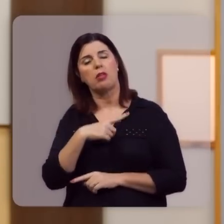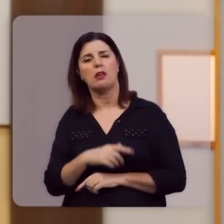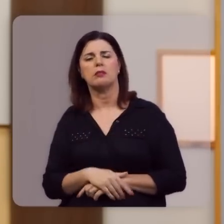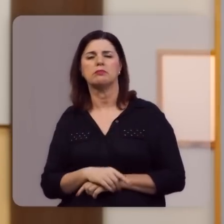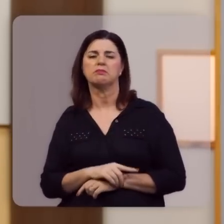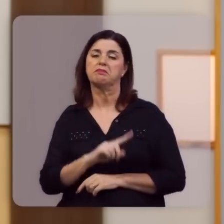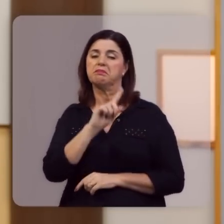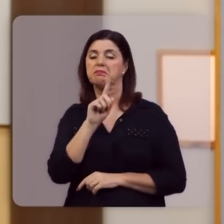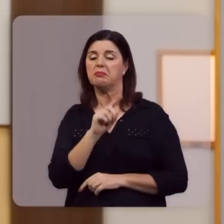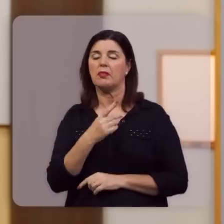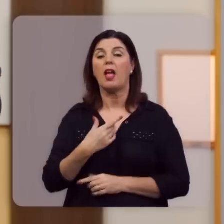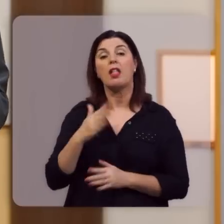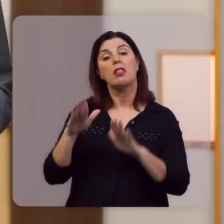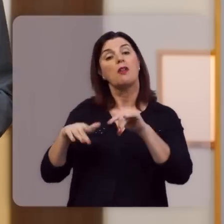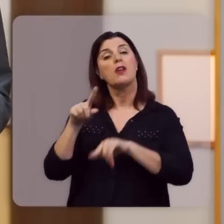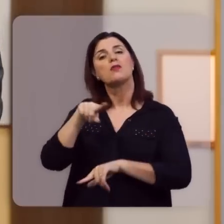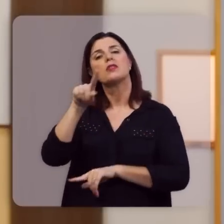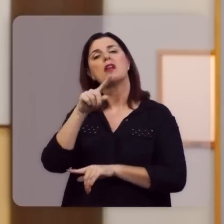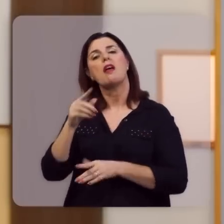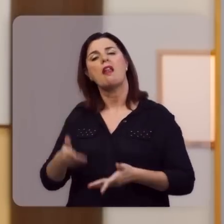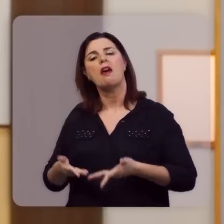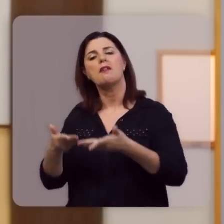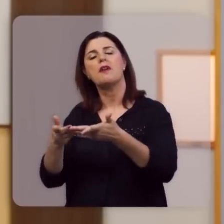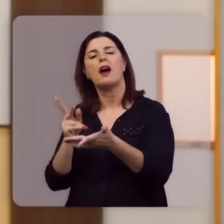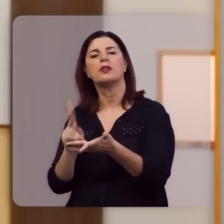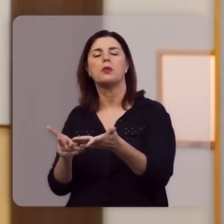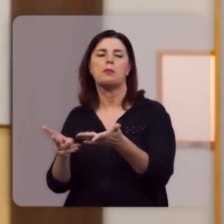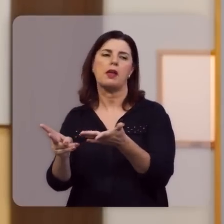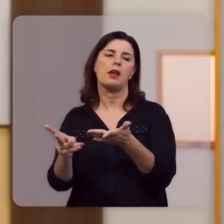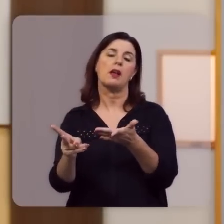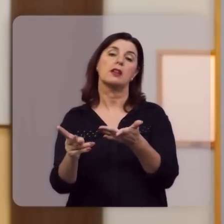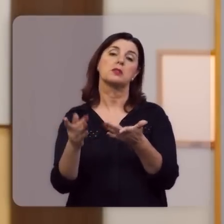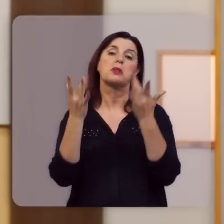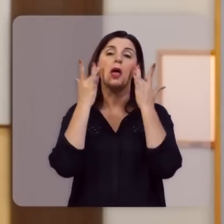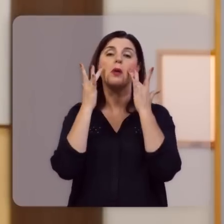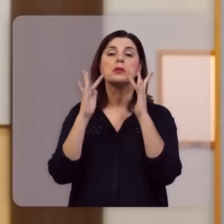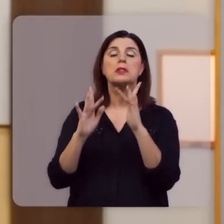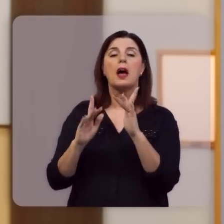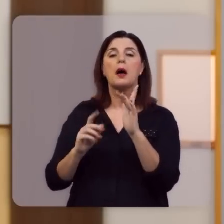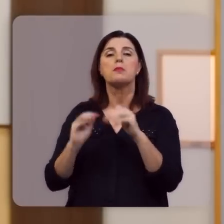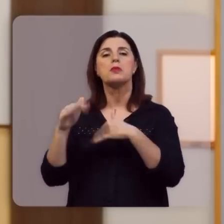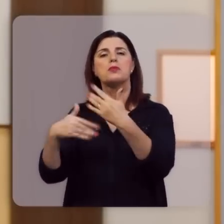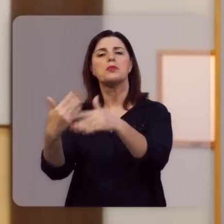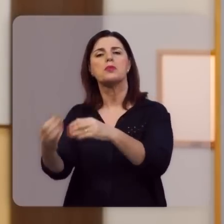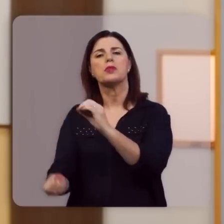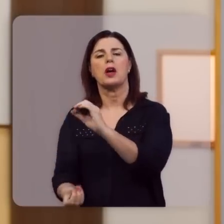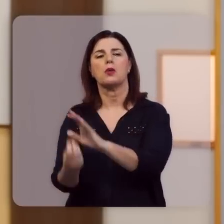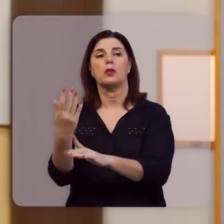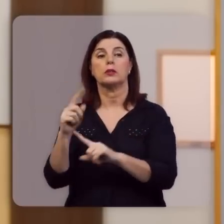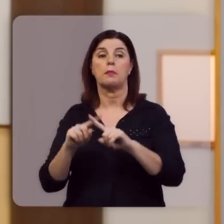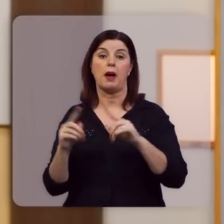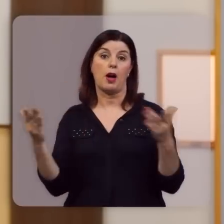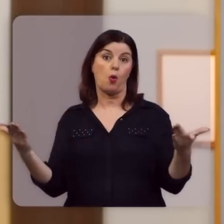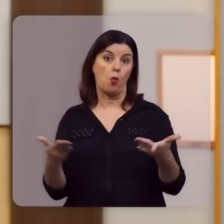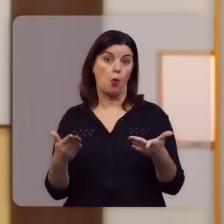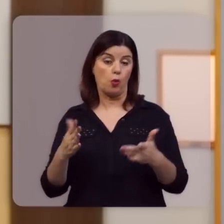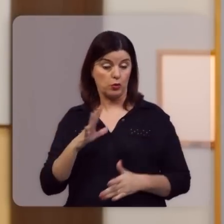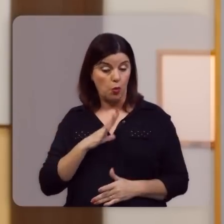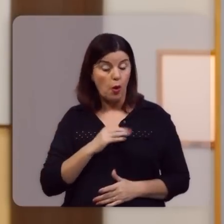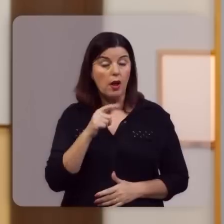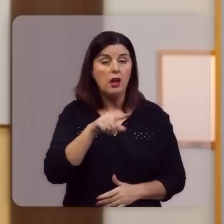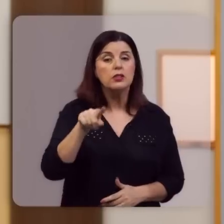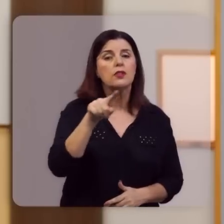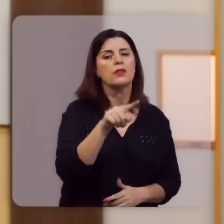perigosas. Talvez porque você foi levado a isso, até sem saber as consequências disso. Mas hoje eu